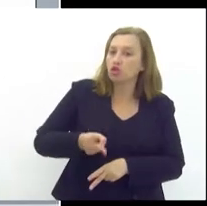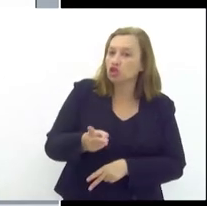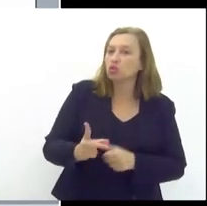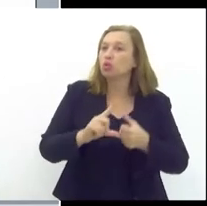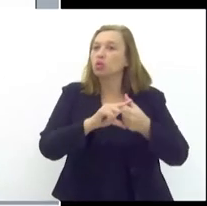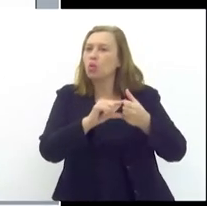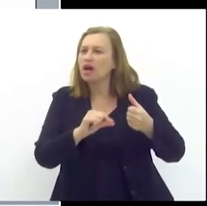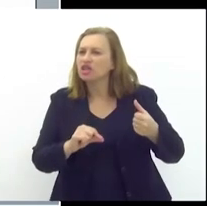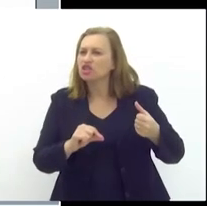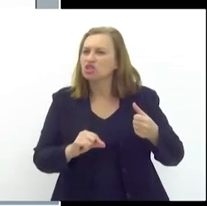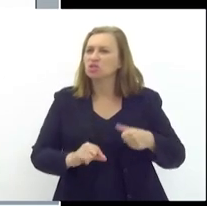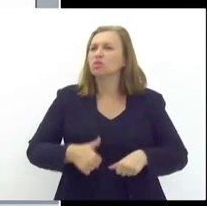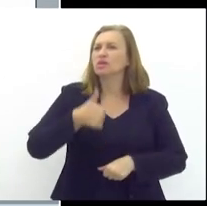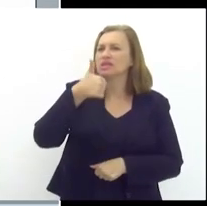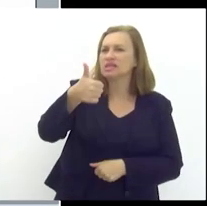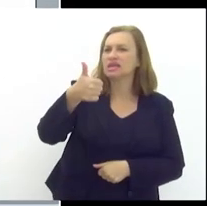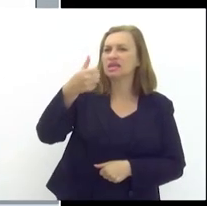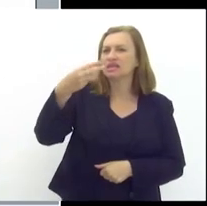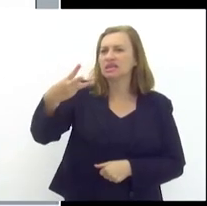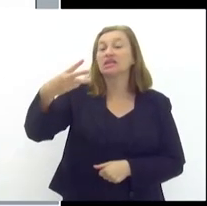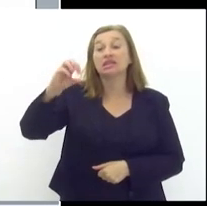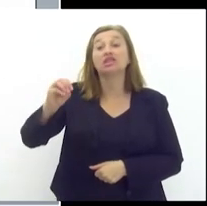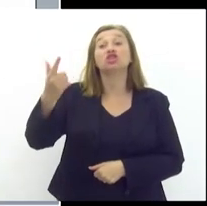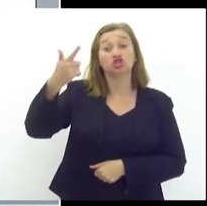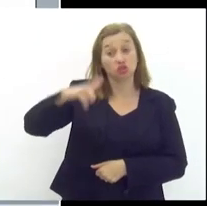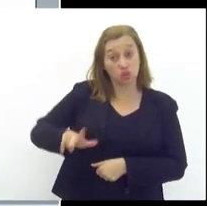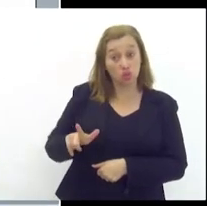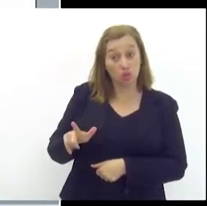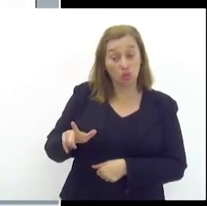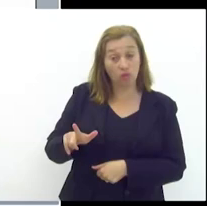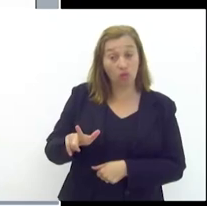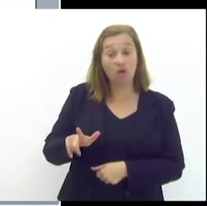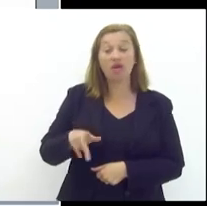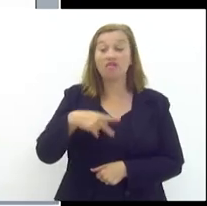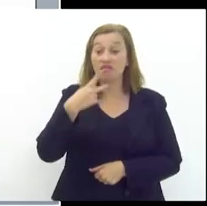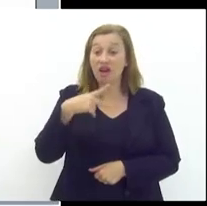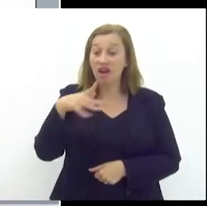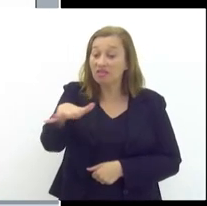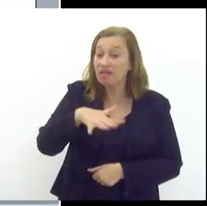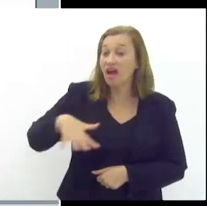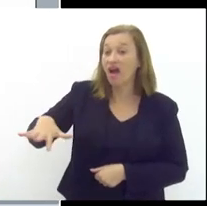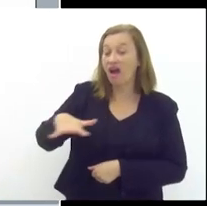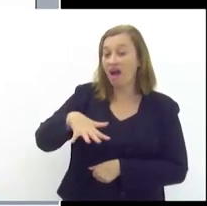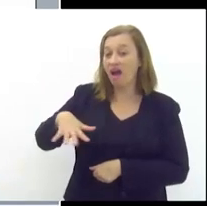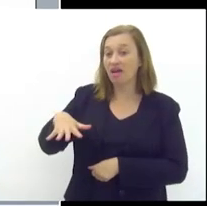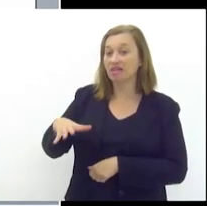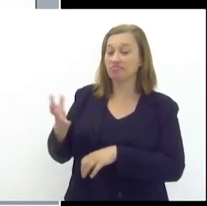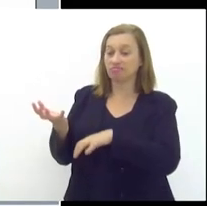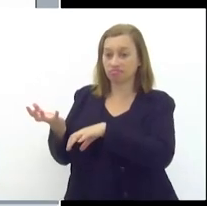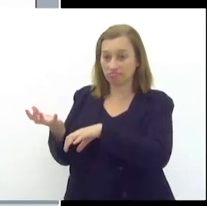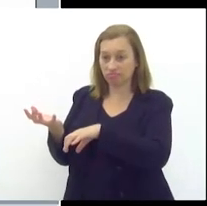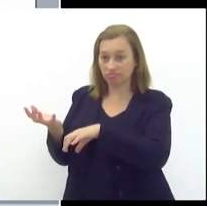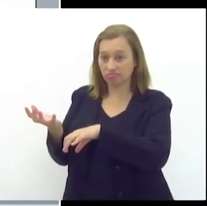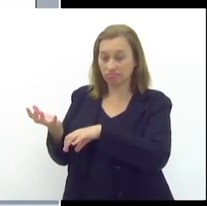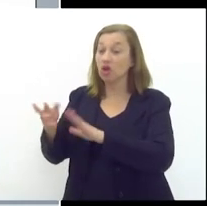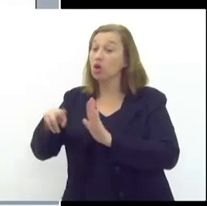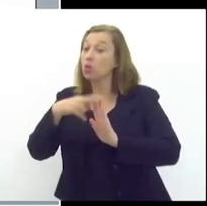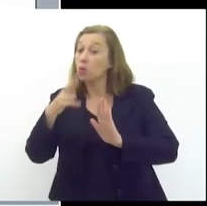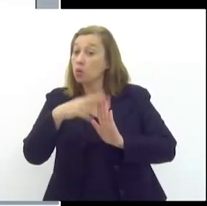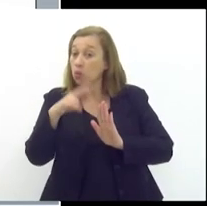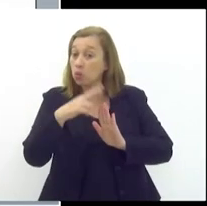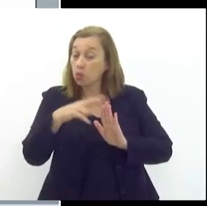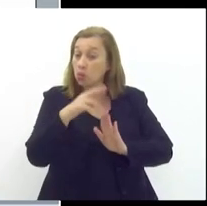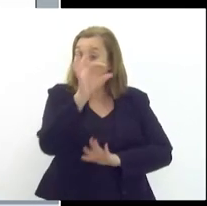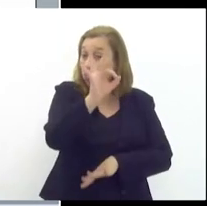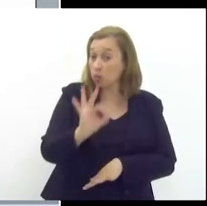artigo 130 novamente é dito que o Senado Federal por resolução fixar as